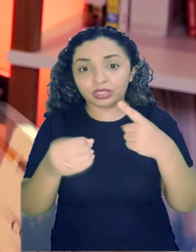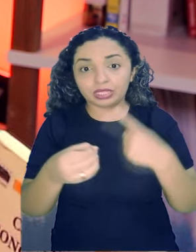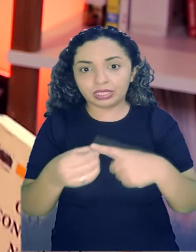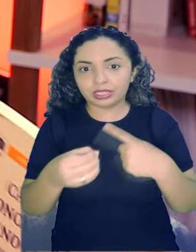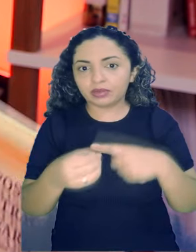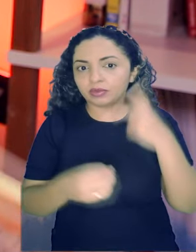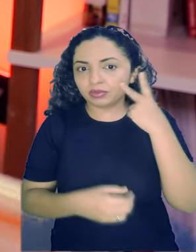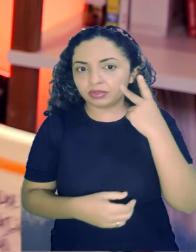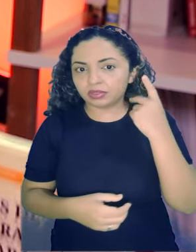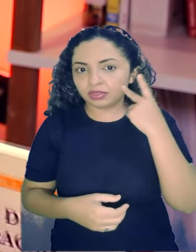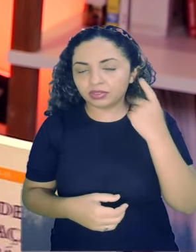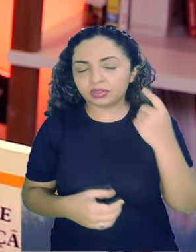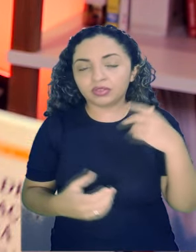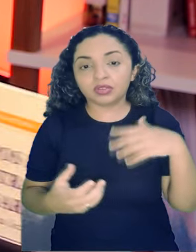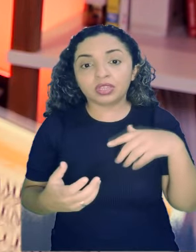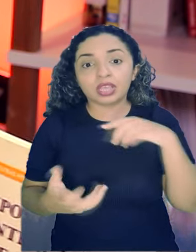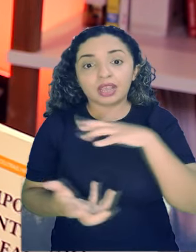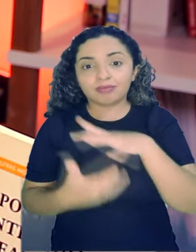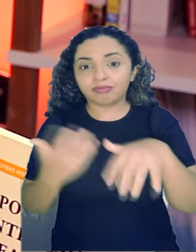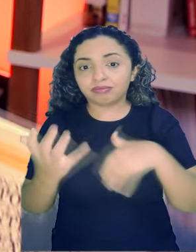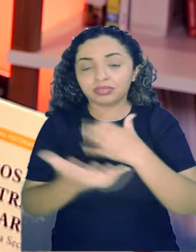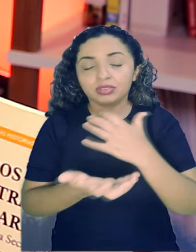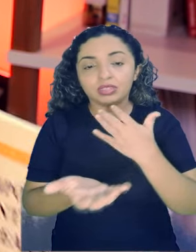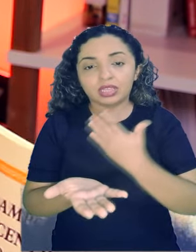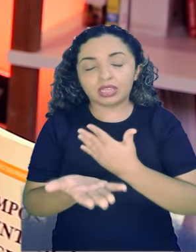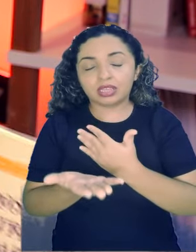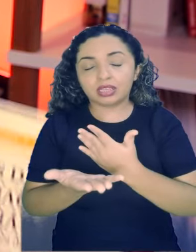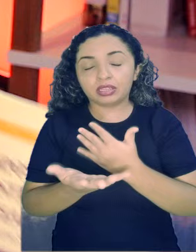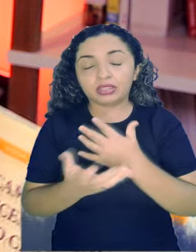do estado. O Ceará estava passando por uma grande crise